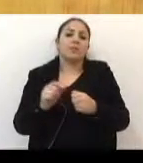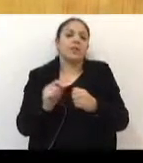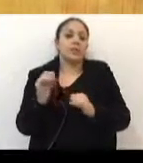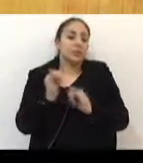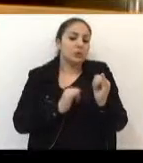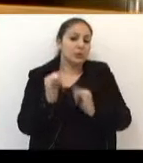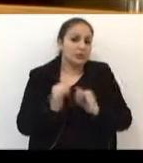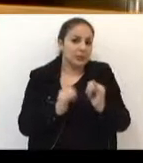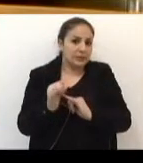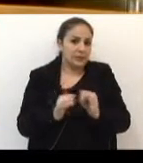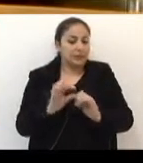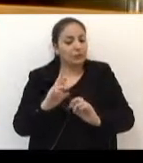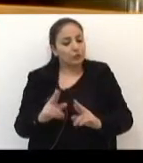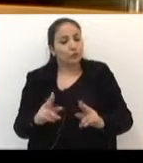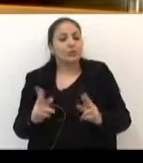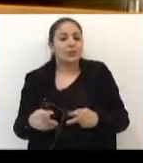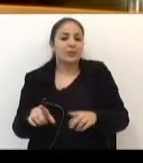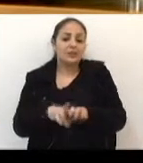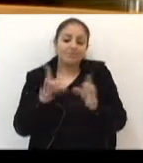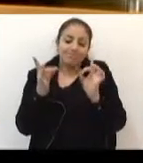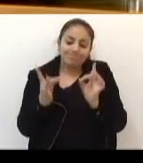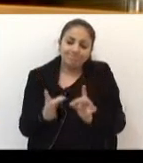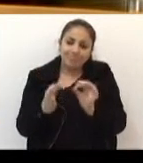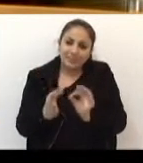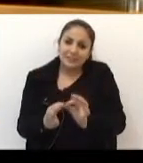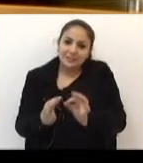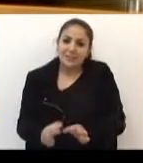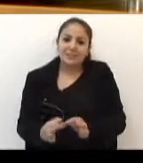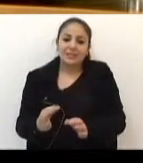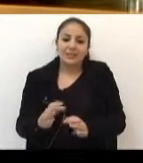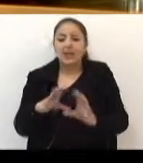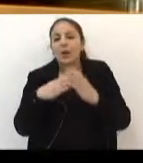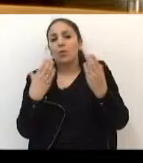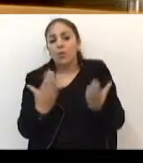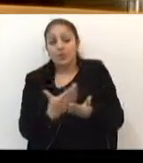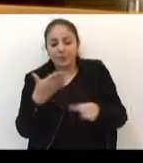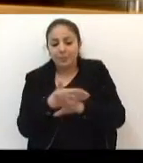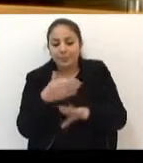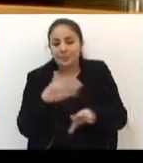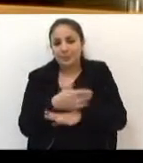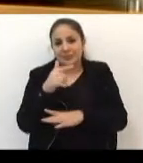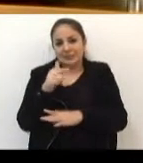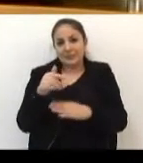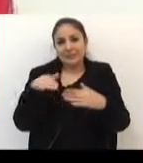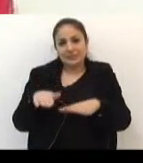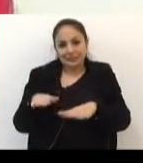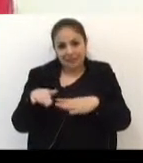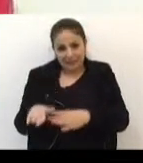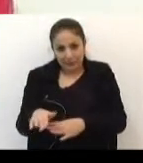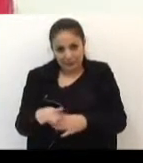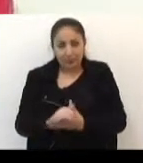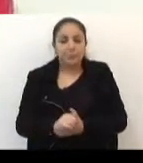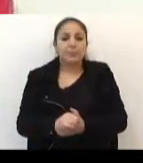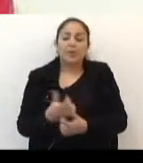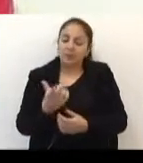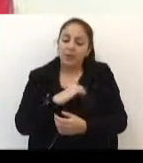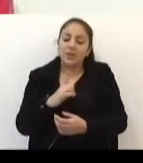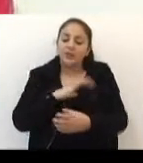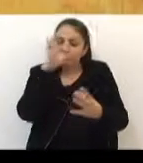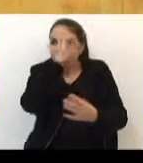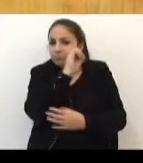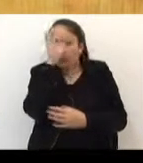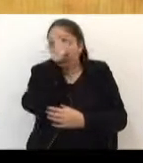industrializada, né? Então tenho certeza absoluta que a comunidade que estará na Avenida 7 de Setembro, ela terá um